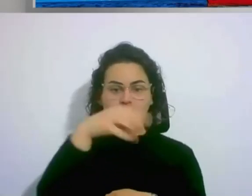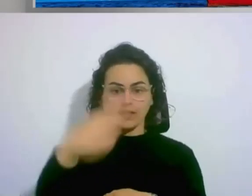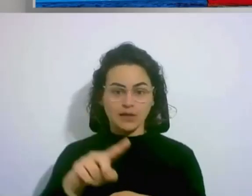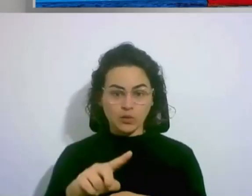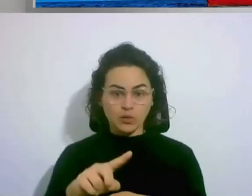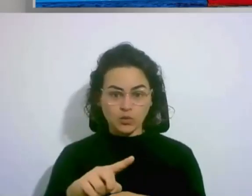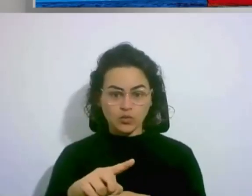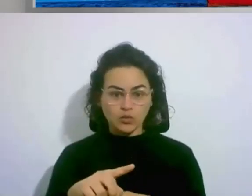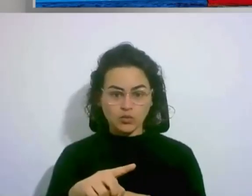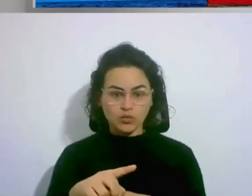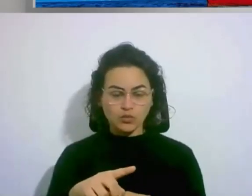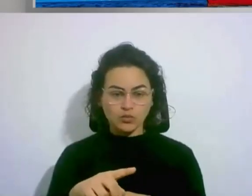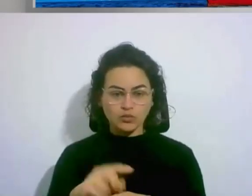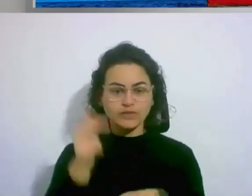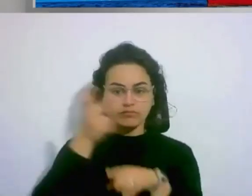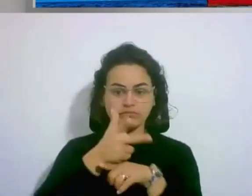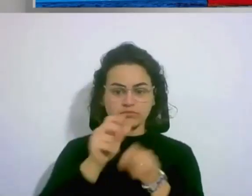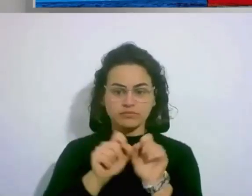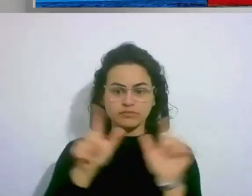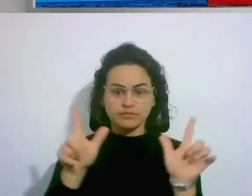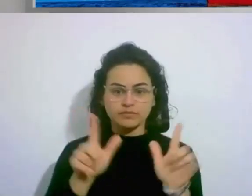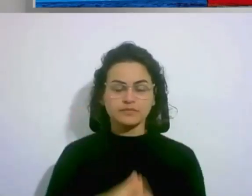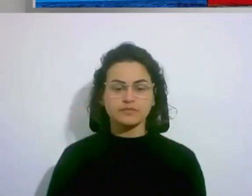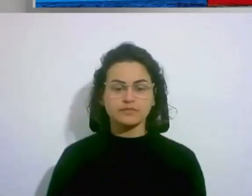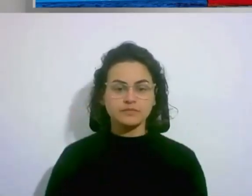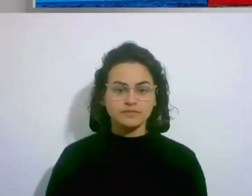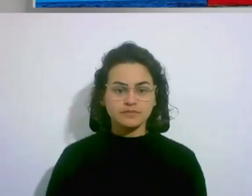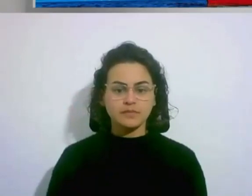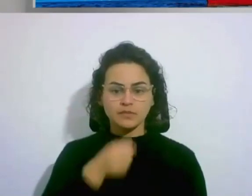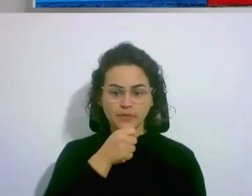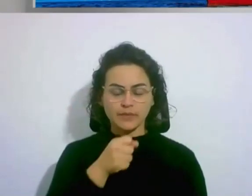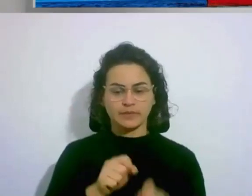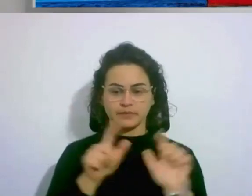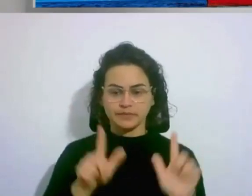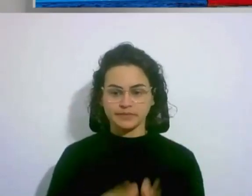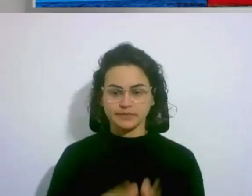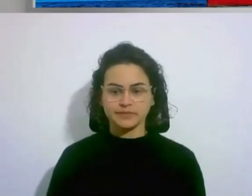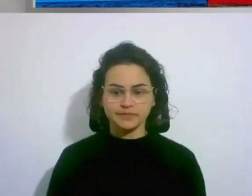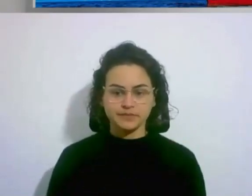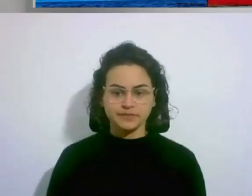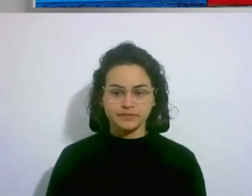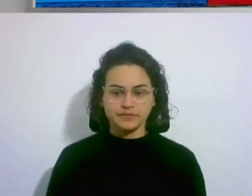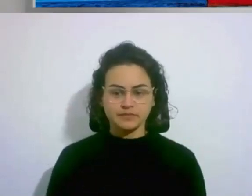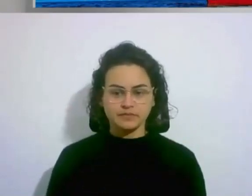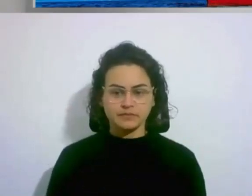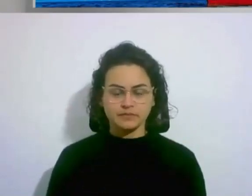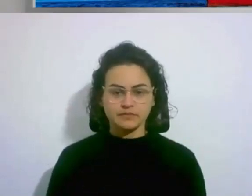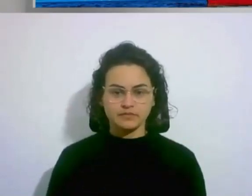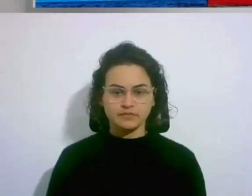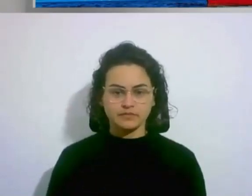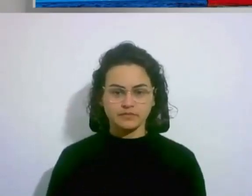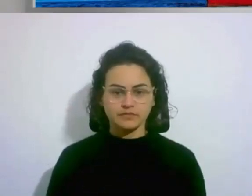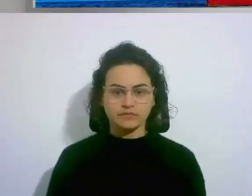câmera, abra seu microfone também, se estiver conosco, para que você, então, confirme. Ele está online?